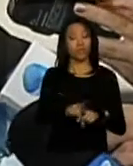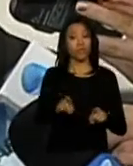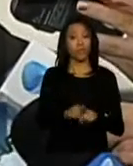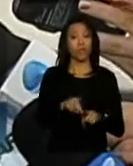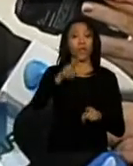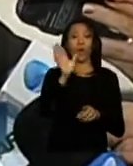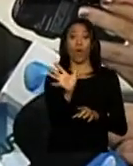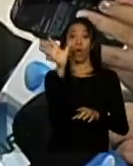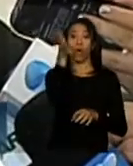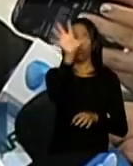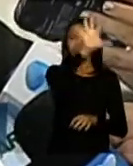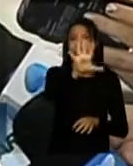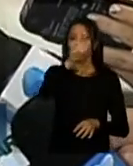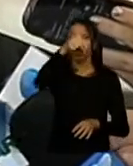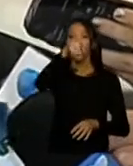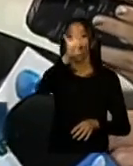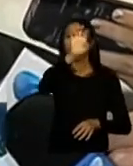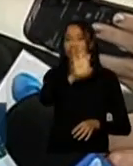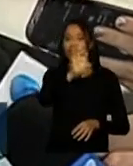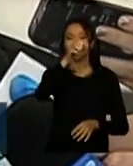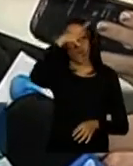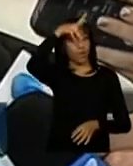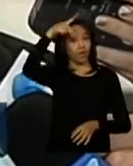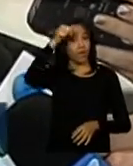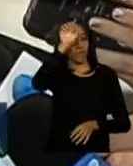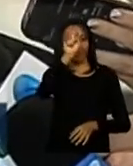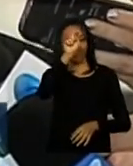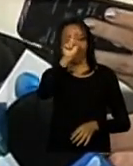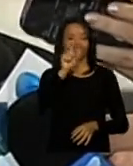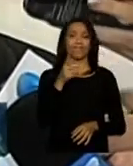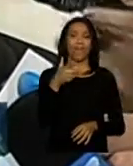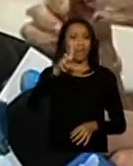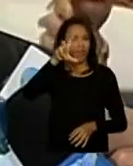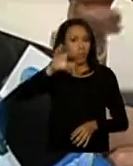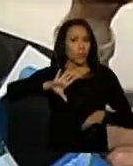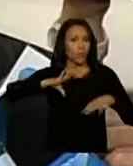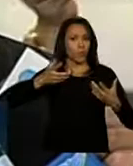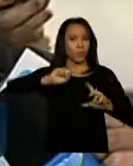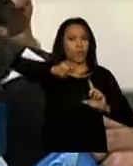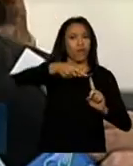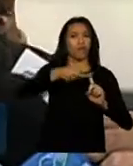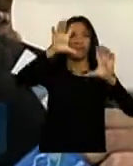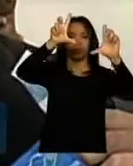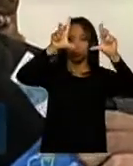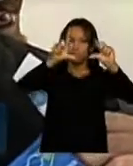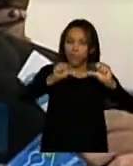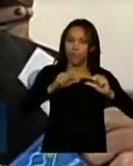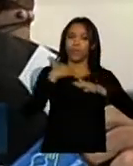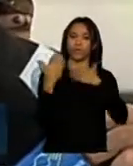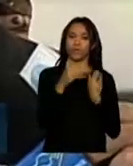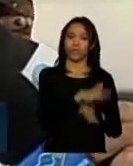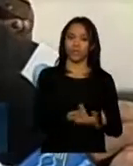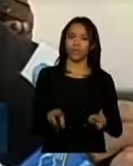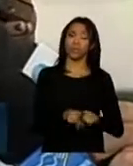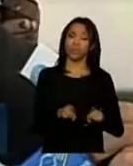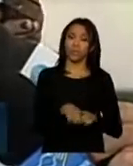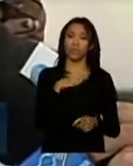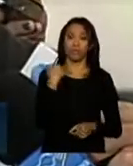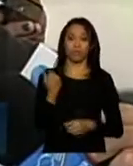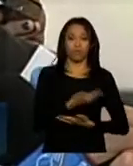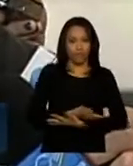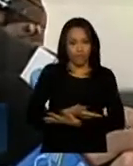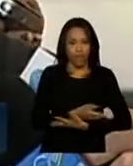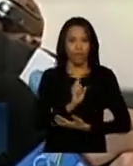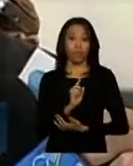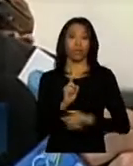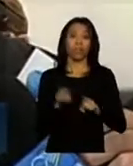Eu diria que a região Amazônica é o grande desafio agora para a redução tanto da mortalidade na infância quanto da mortalidade infantil.